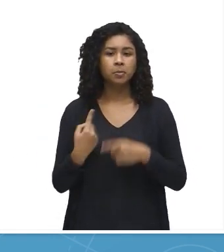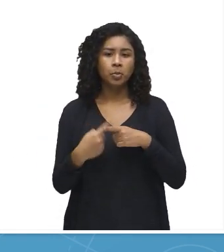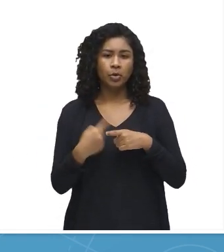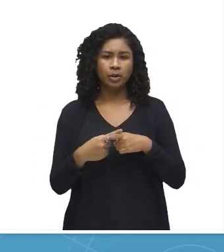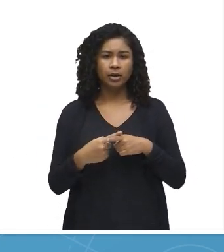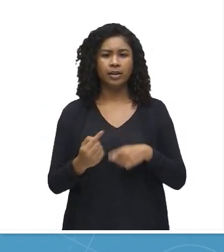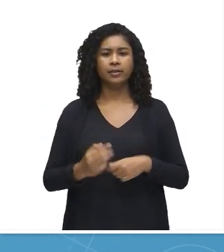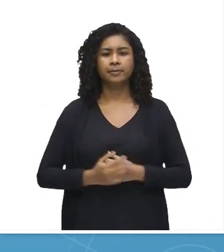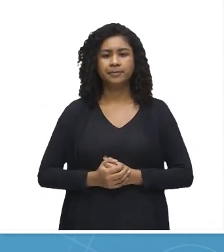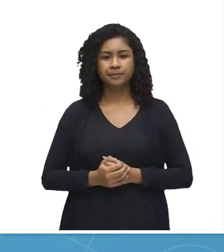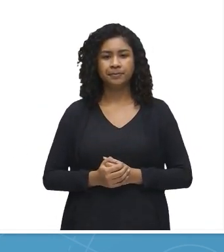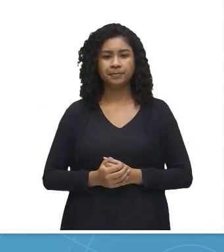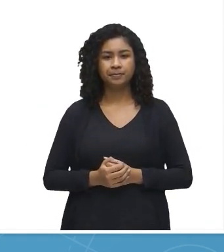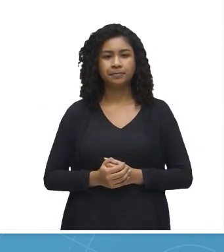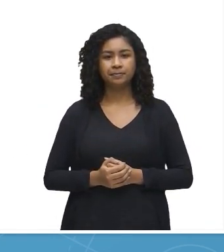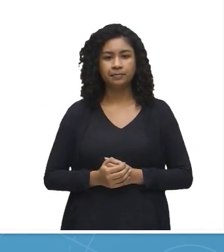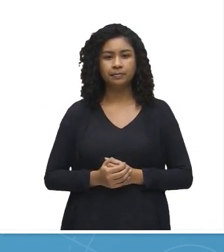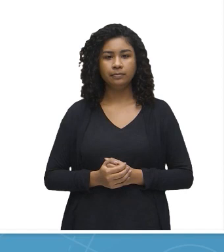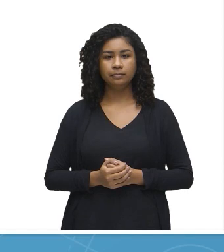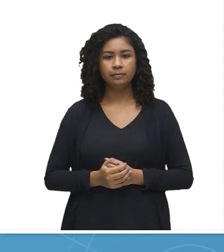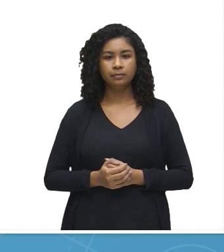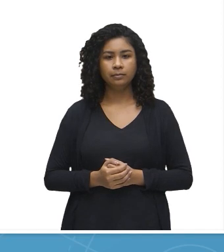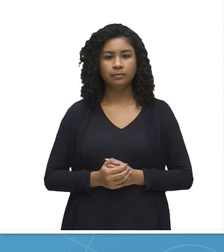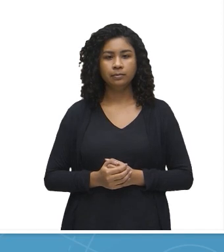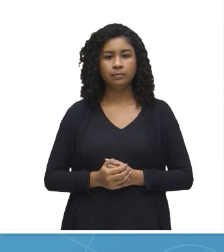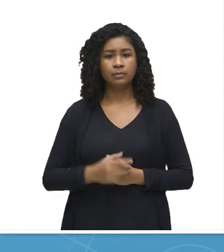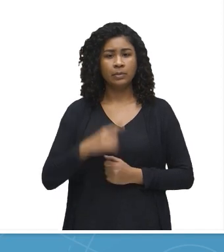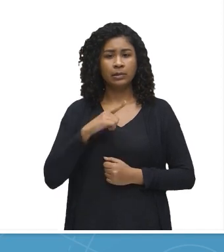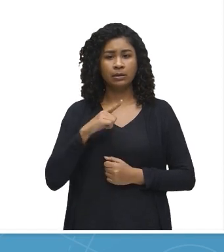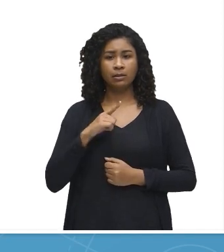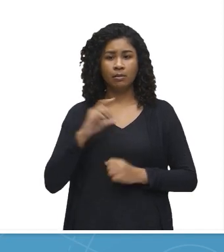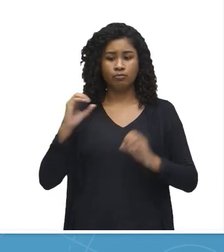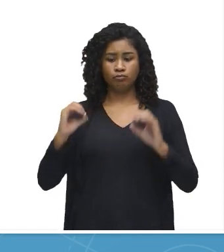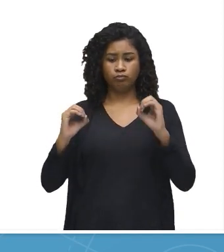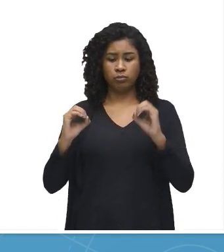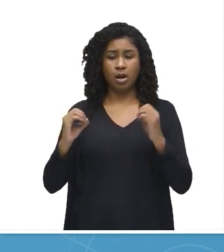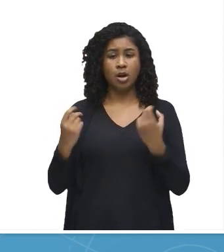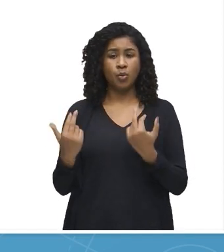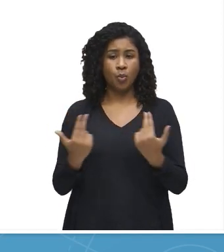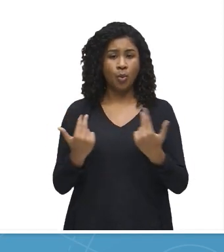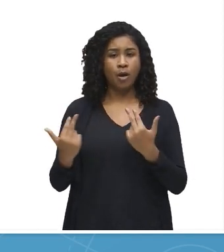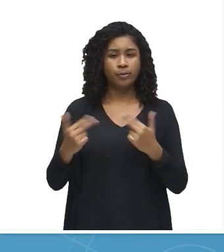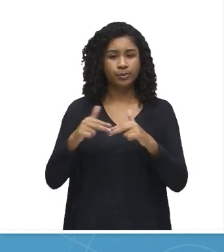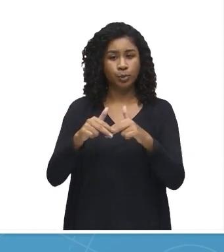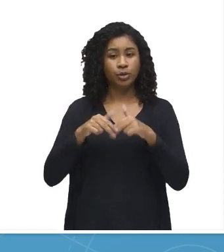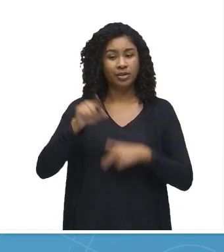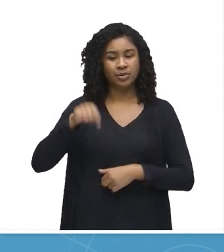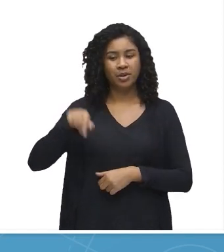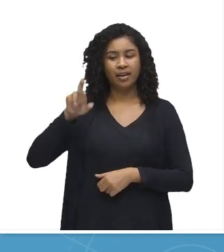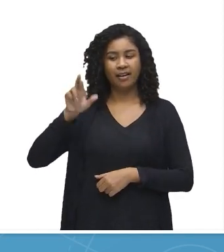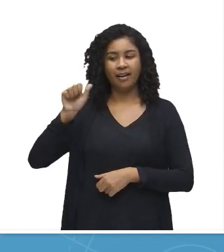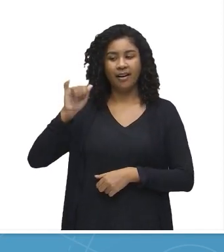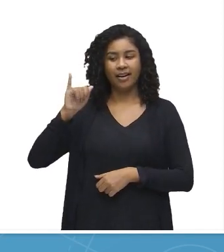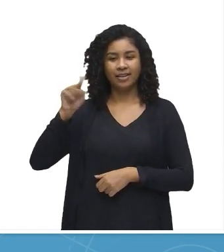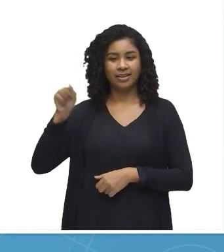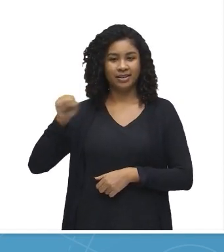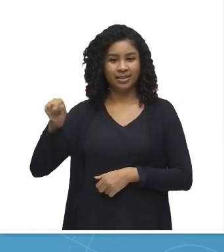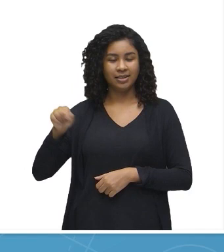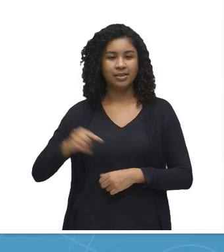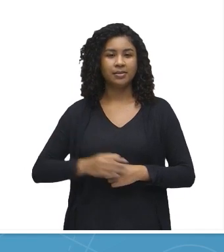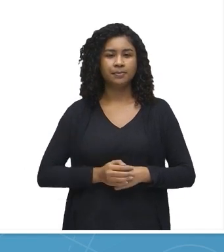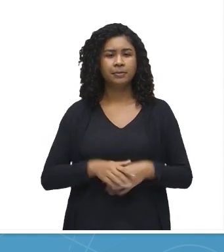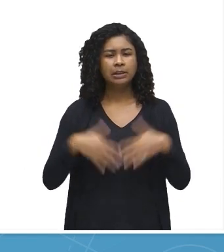né, resultou aqui numa igualdade. Então eu sei que o 2, ele é uma das raízes, tá? Então eu falava para vocês que a